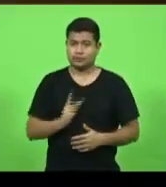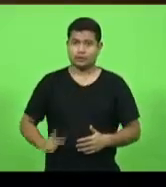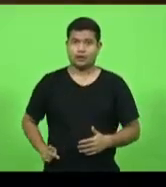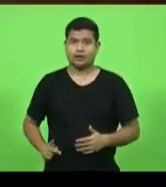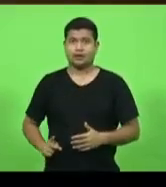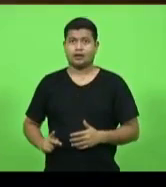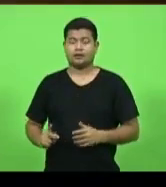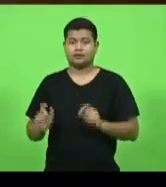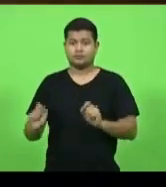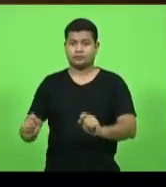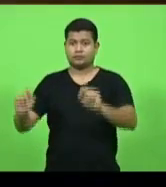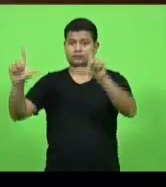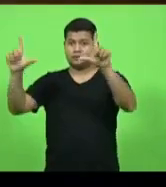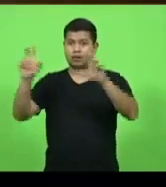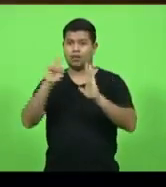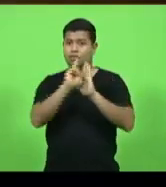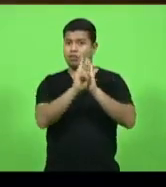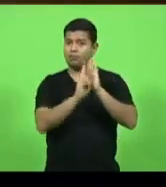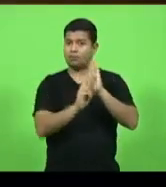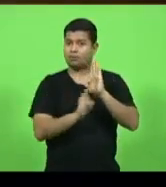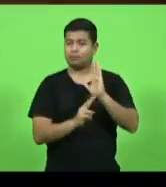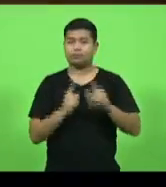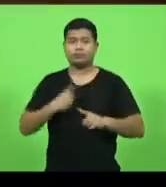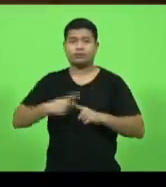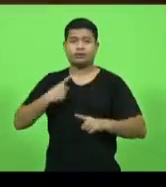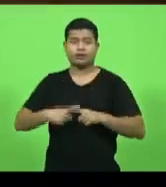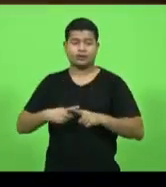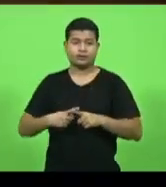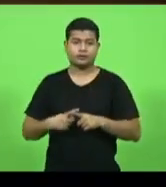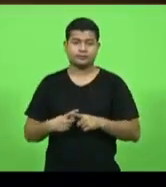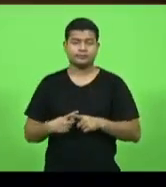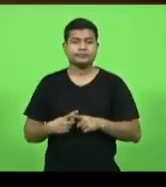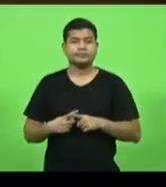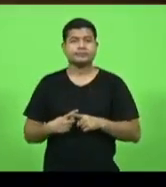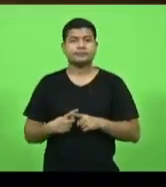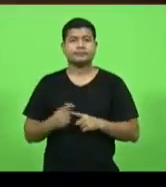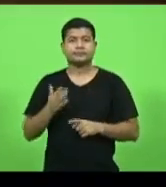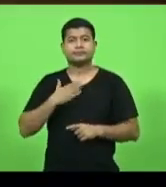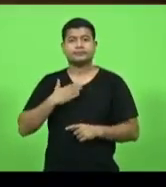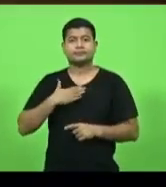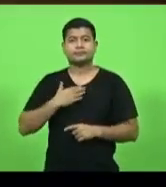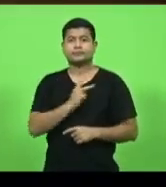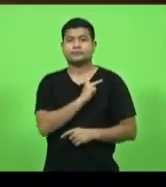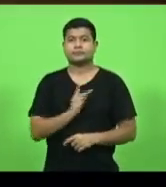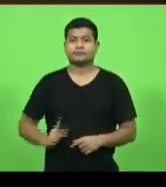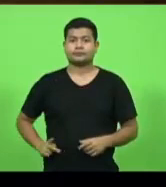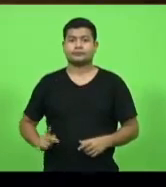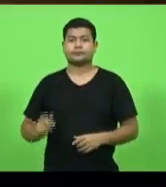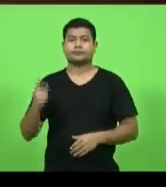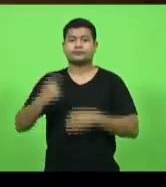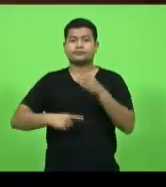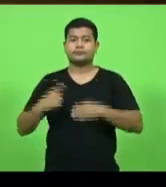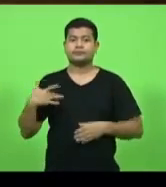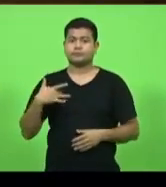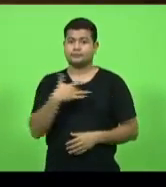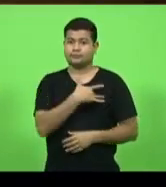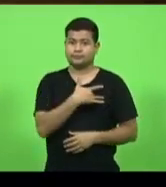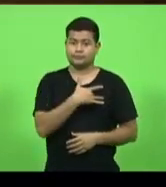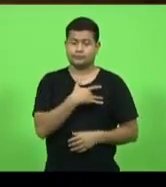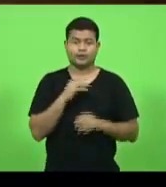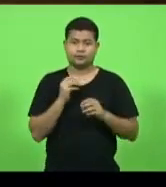em painel nominal. Porque eu, como presidente da Comissão de Educação, me senti muito